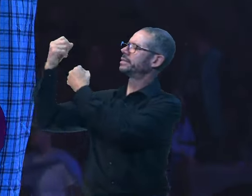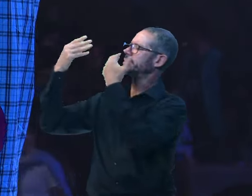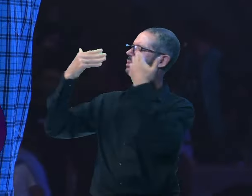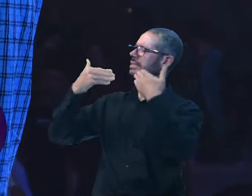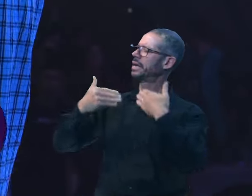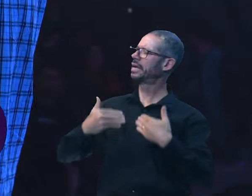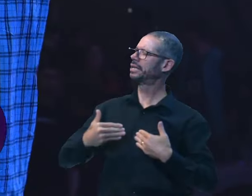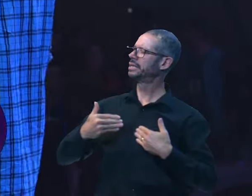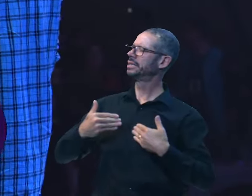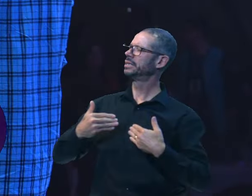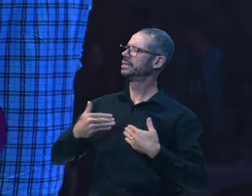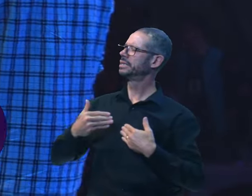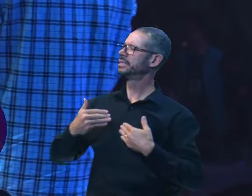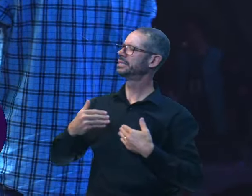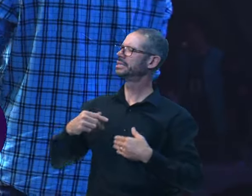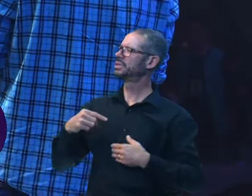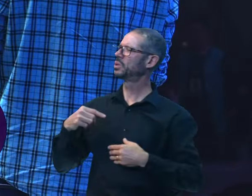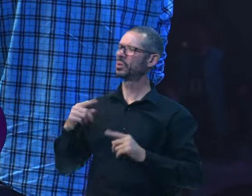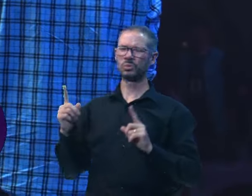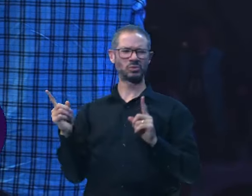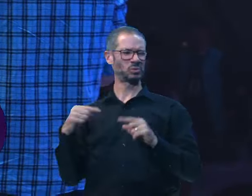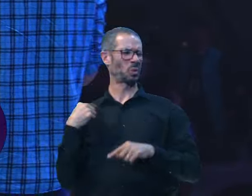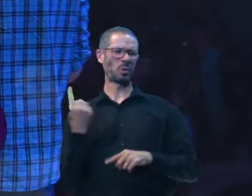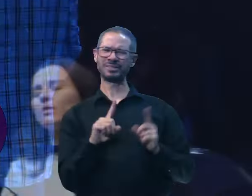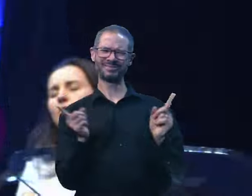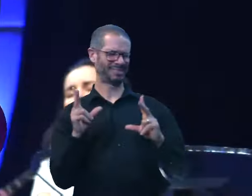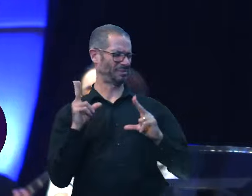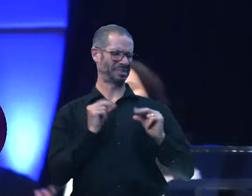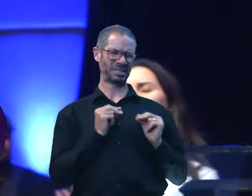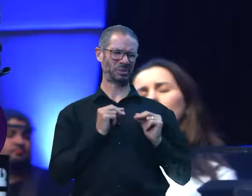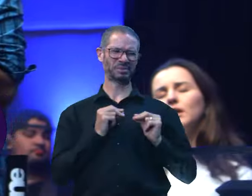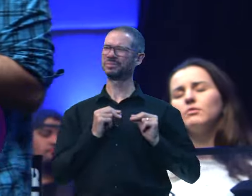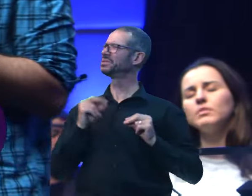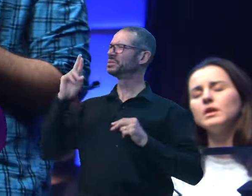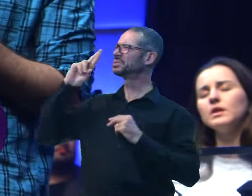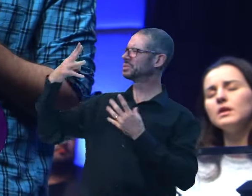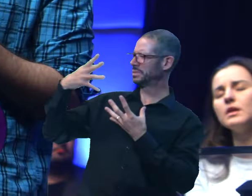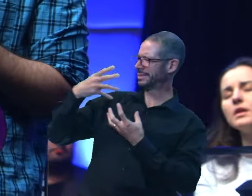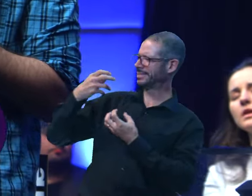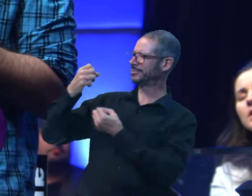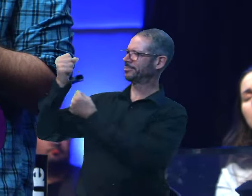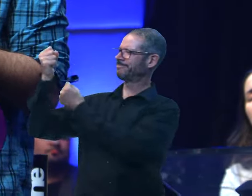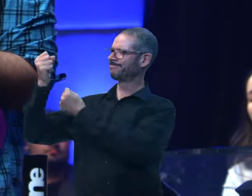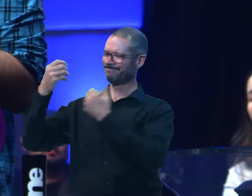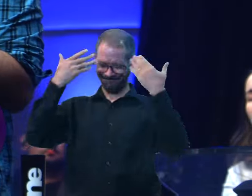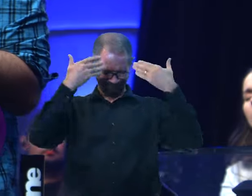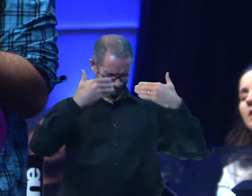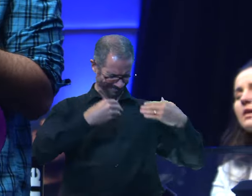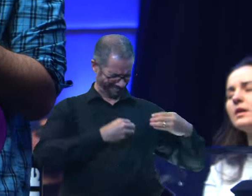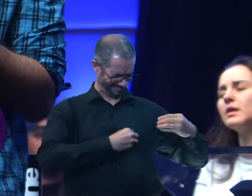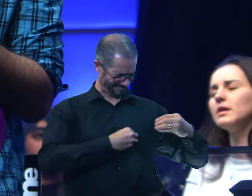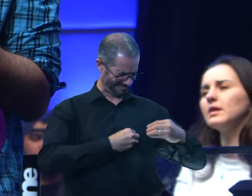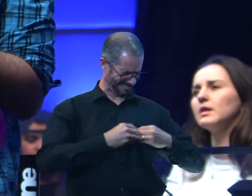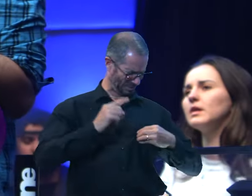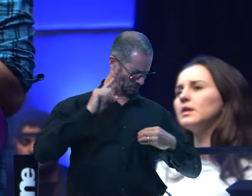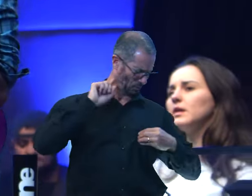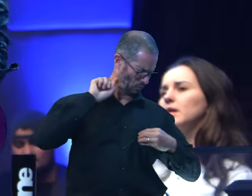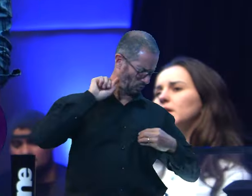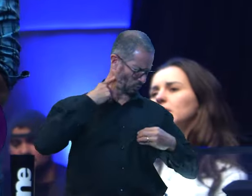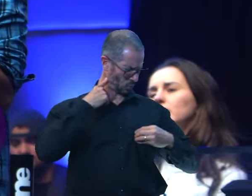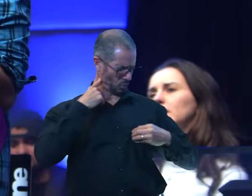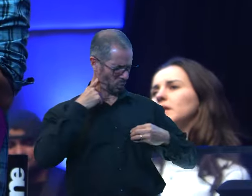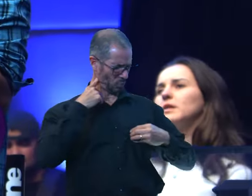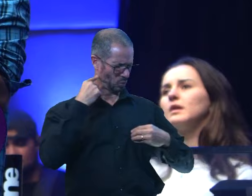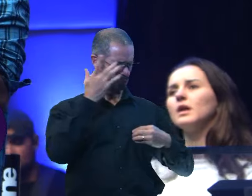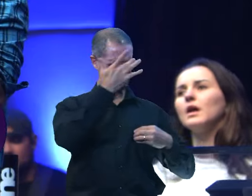e merecedores, Pai, o Senhor nos aceitou, o Senhor nos recebeu como estávamos, Pai, sujos, aqueles que viraram as costas